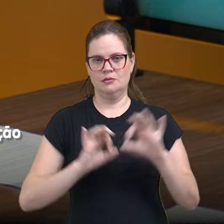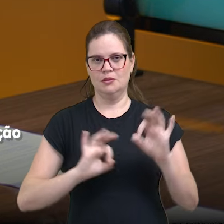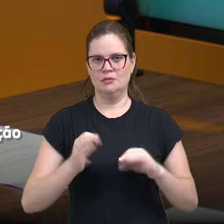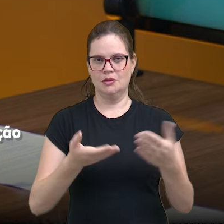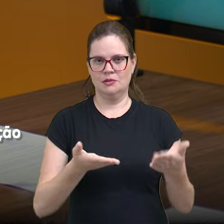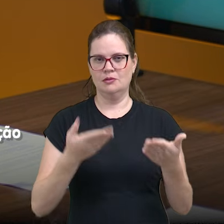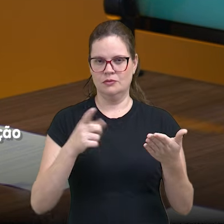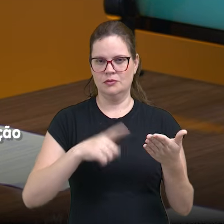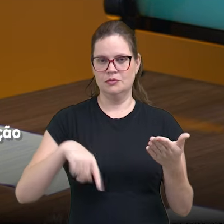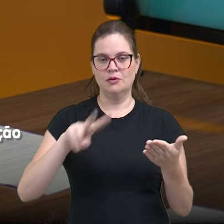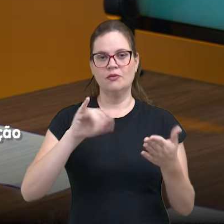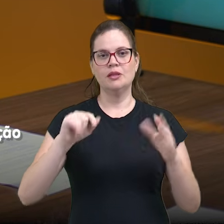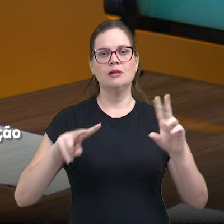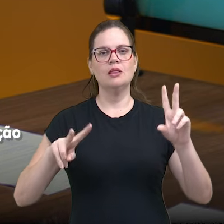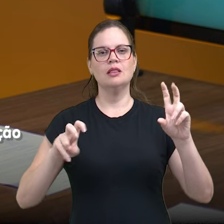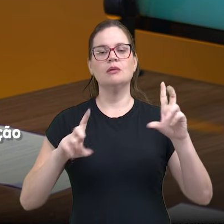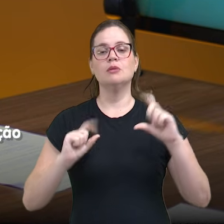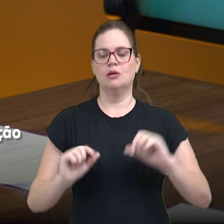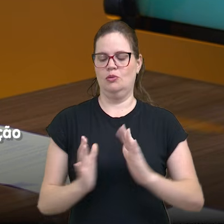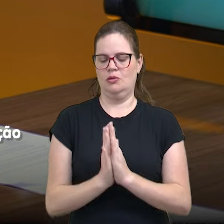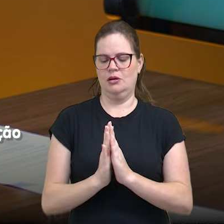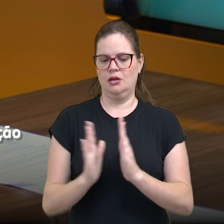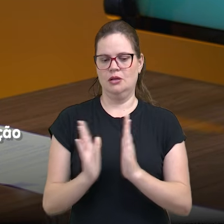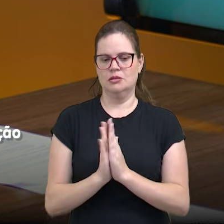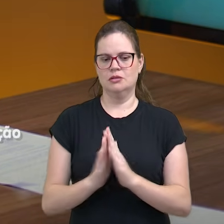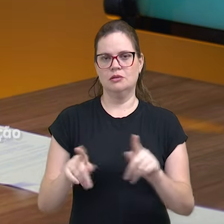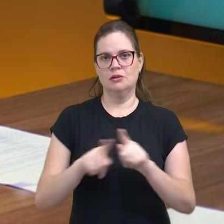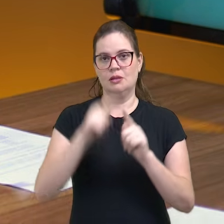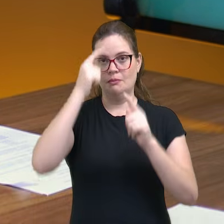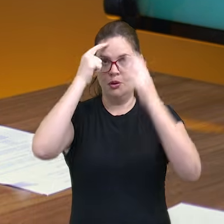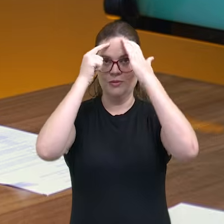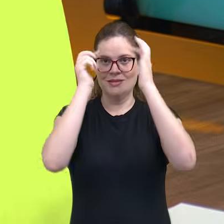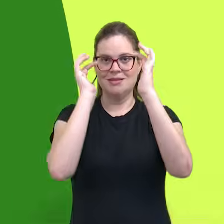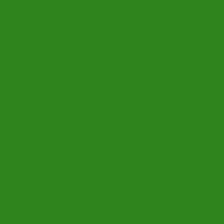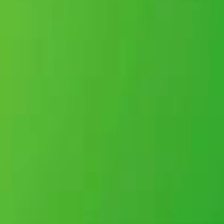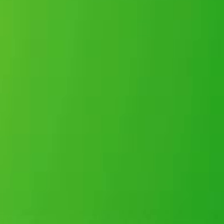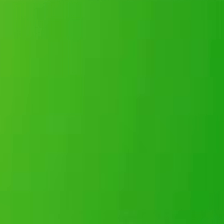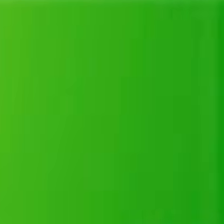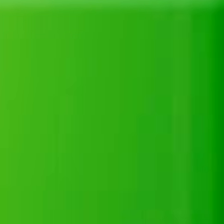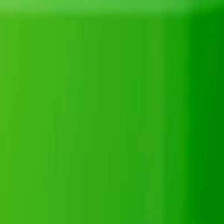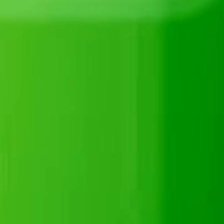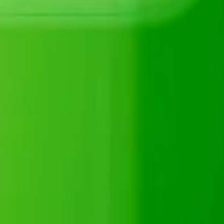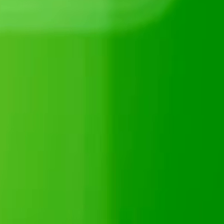e o cérebro. Amém. A todos, a paz do Senhor Jesus.